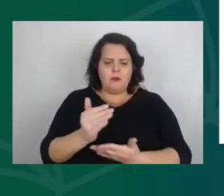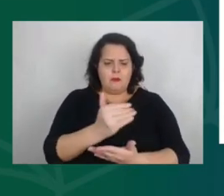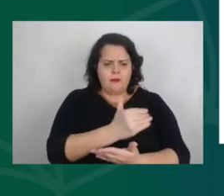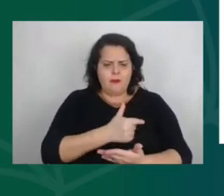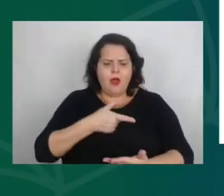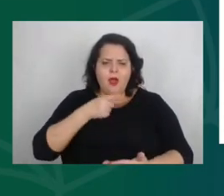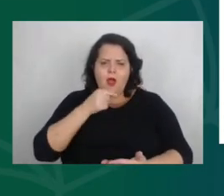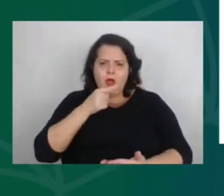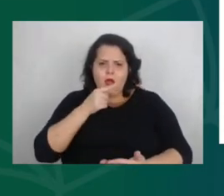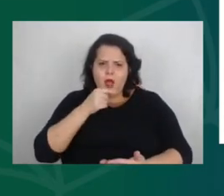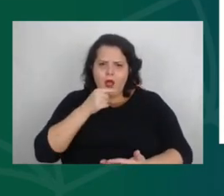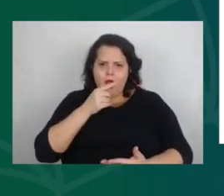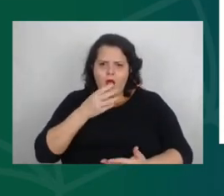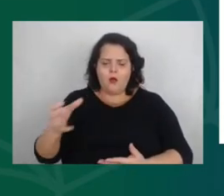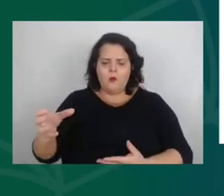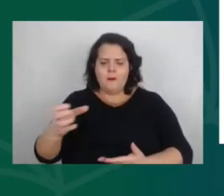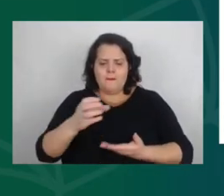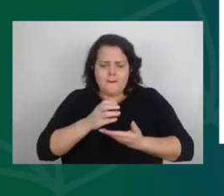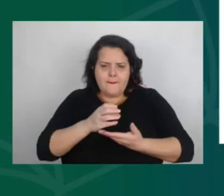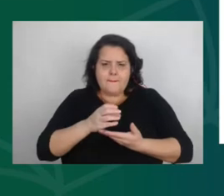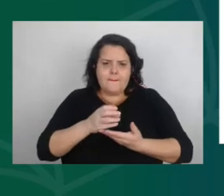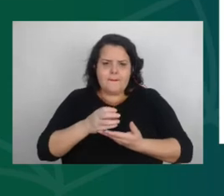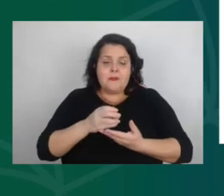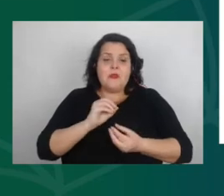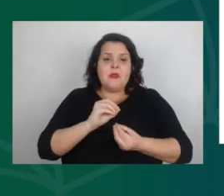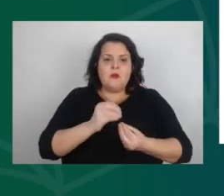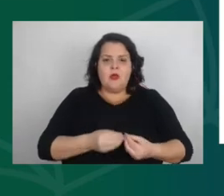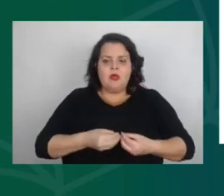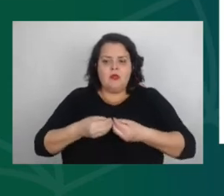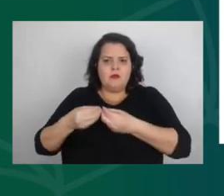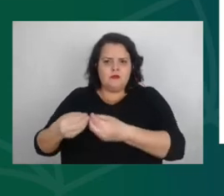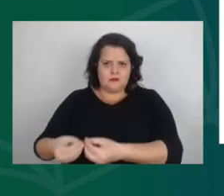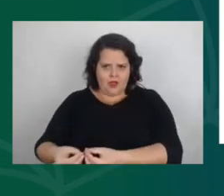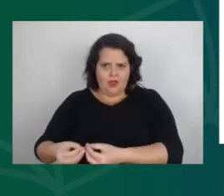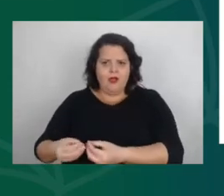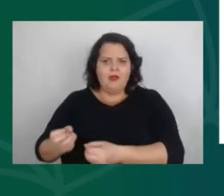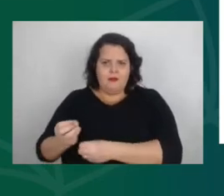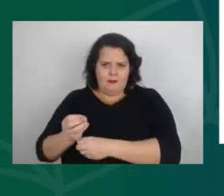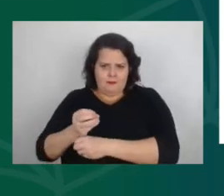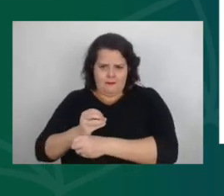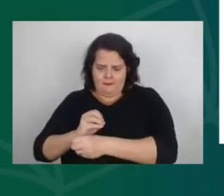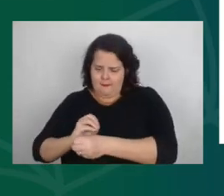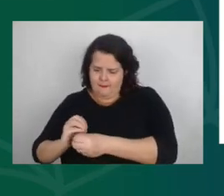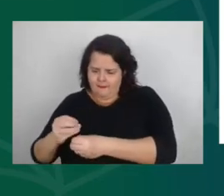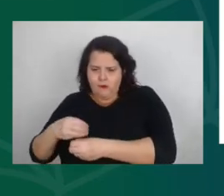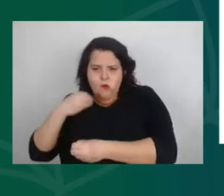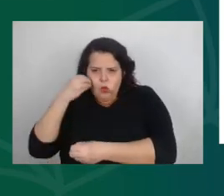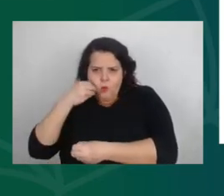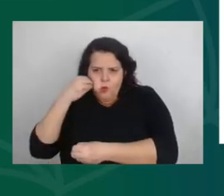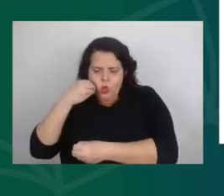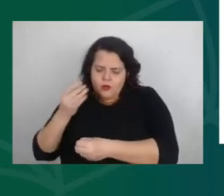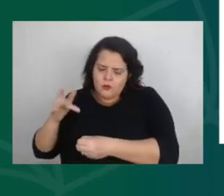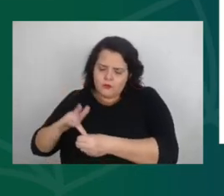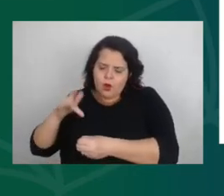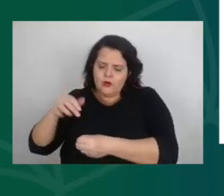estuário onde as pessoas estavam expostas, e expusemos a uma cultura de células e fizemos ensaios aqui de